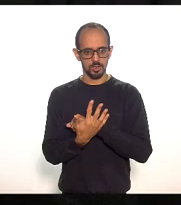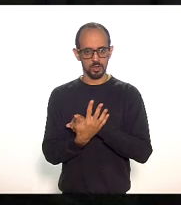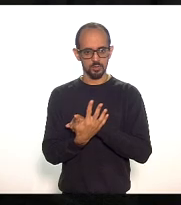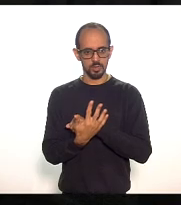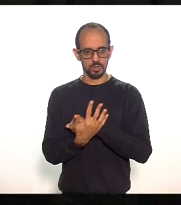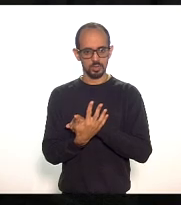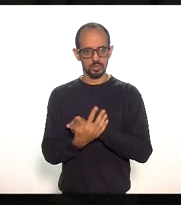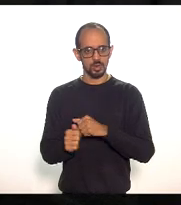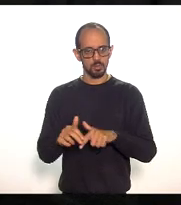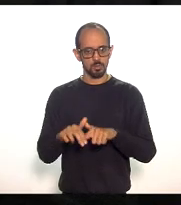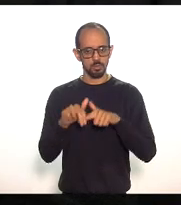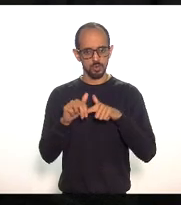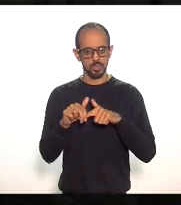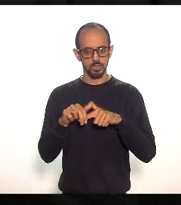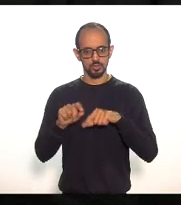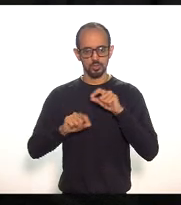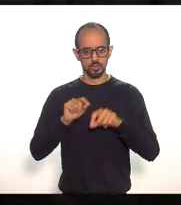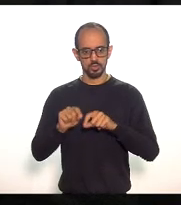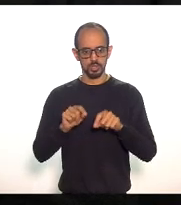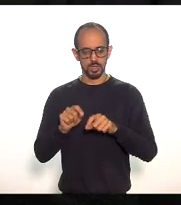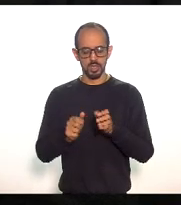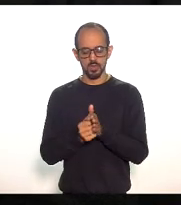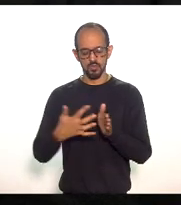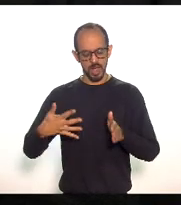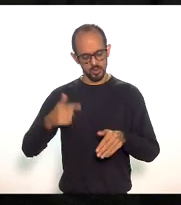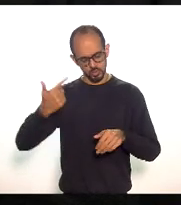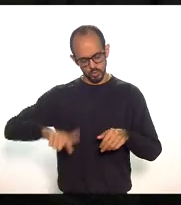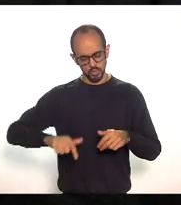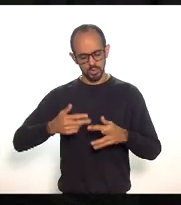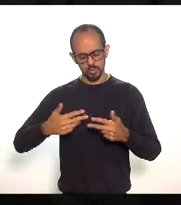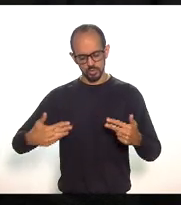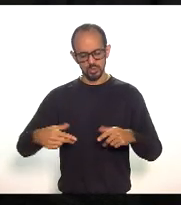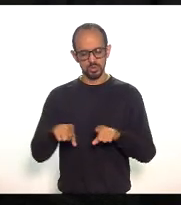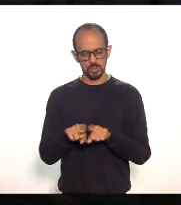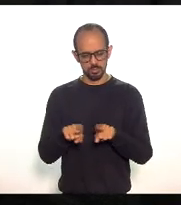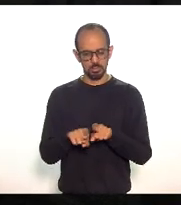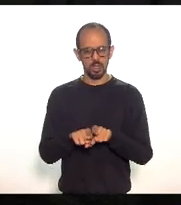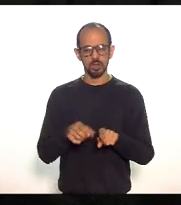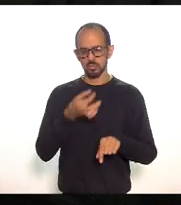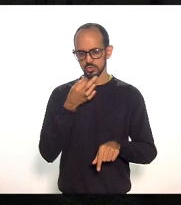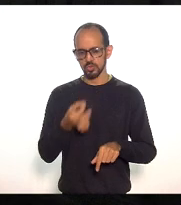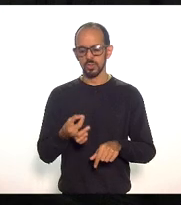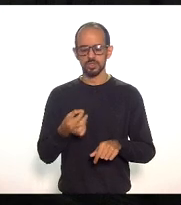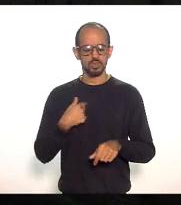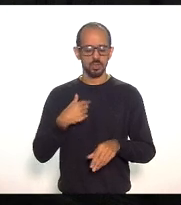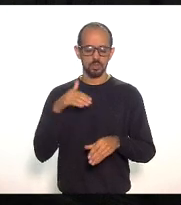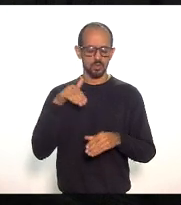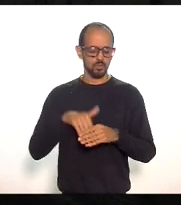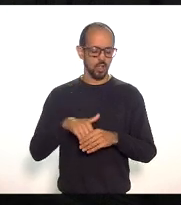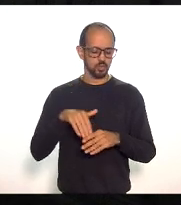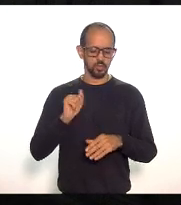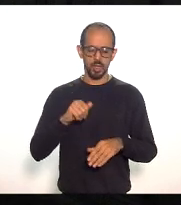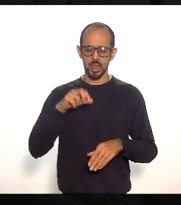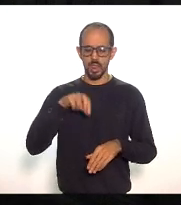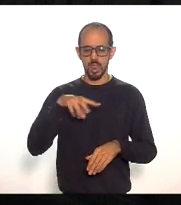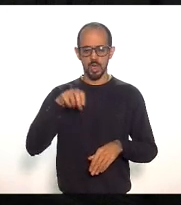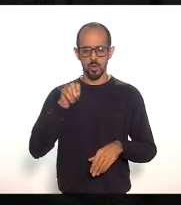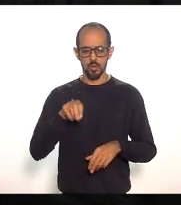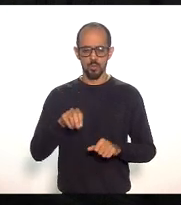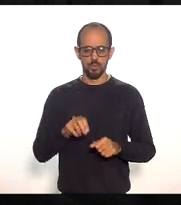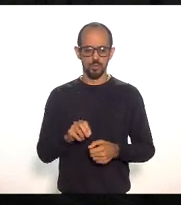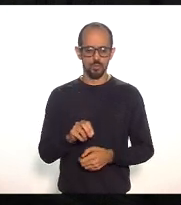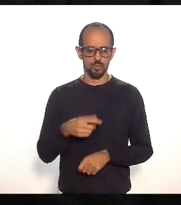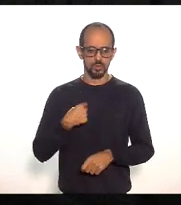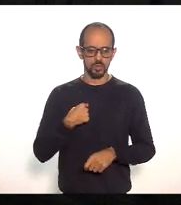por causa disso e por causa de vários outros fatores plenamente justificáveis, é que meu voto nesse momento é não, e